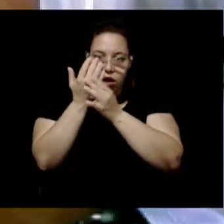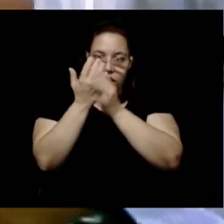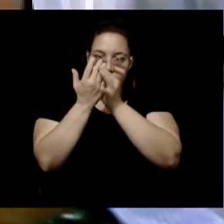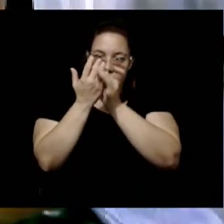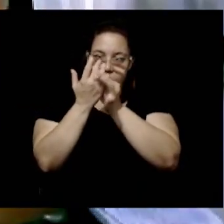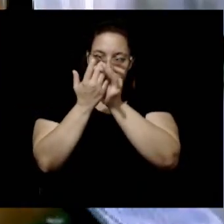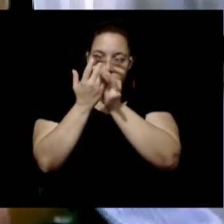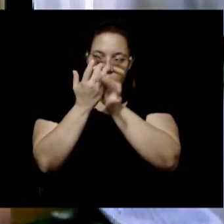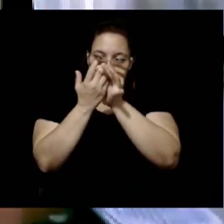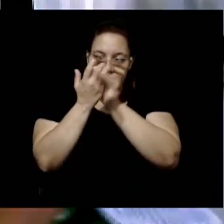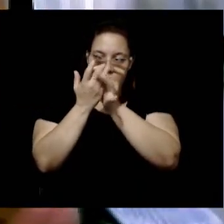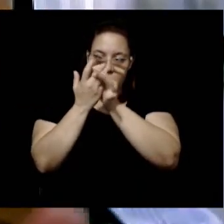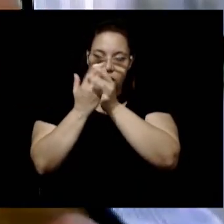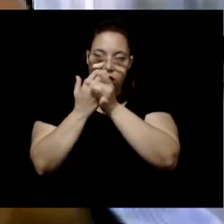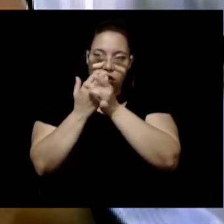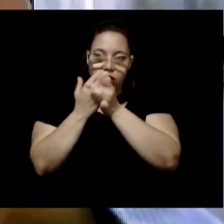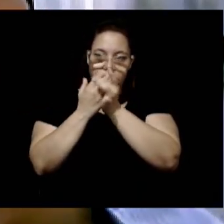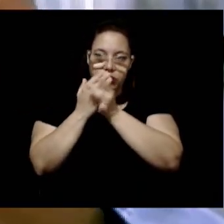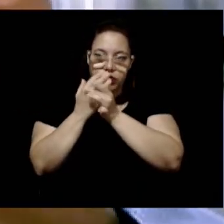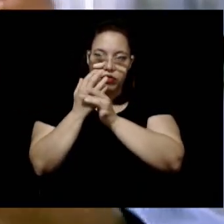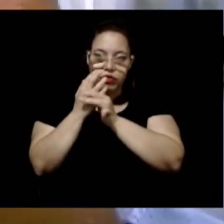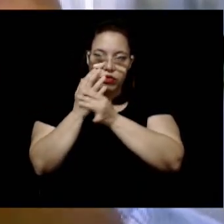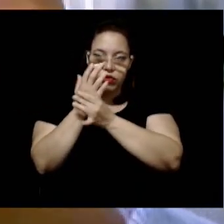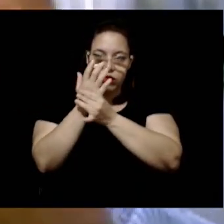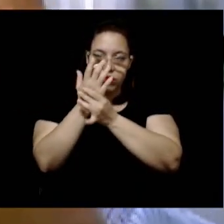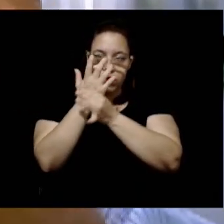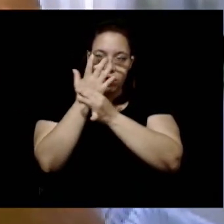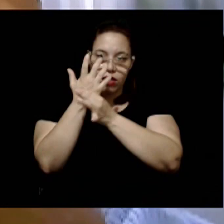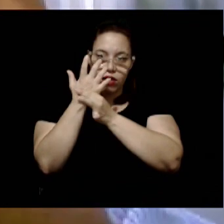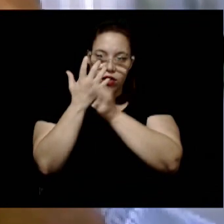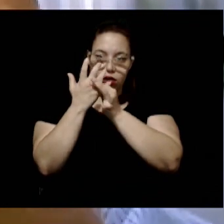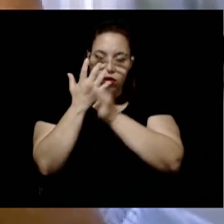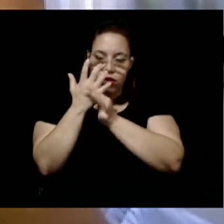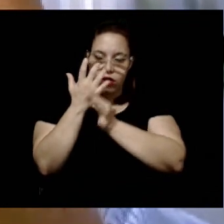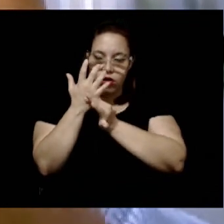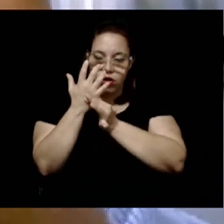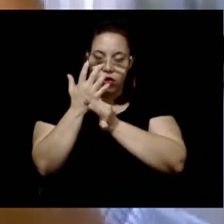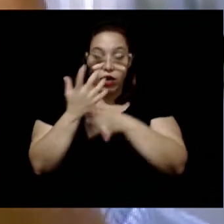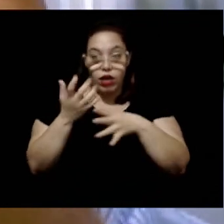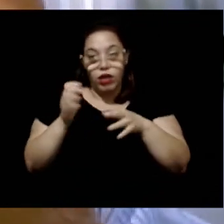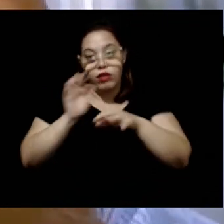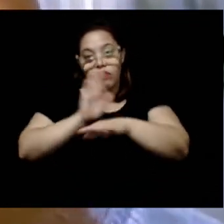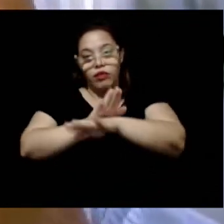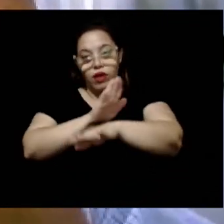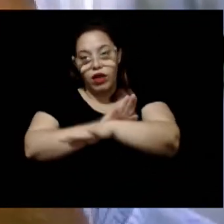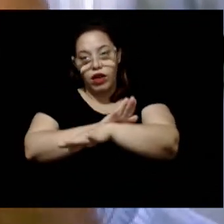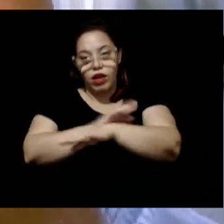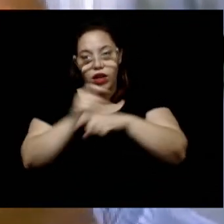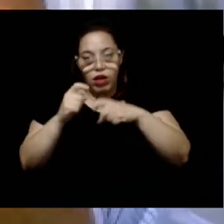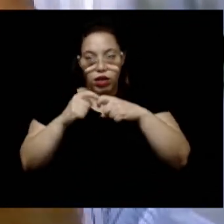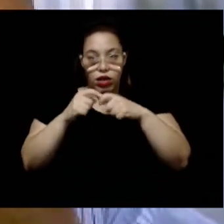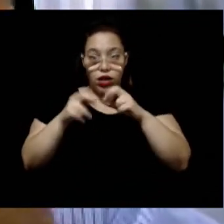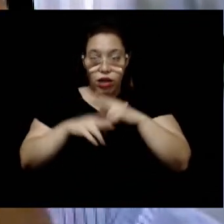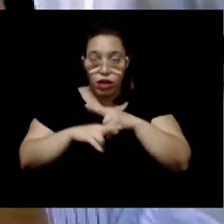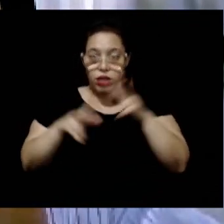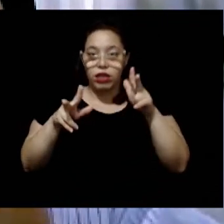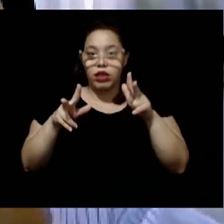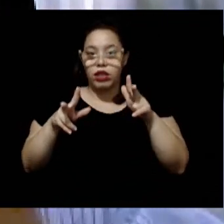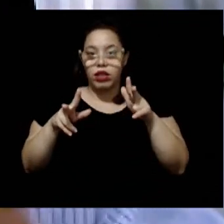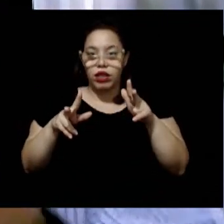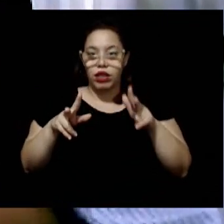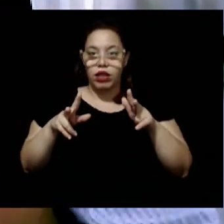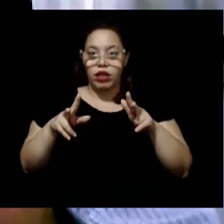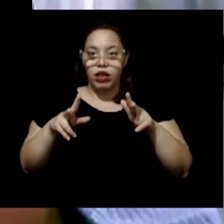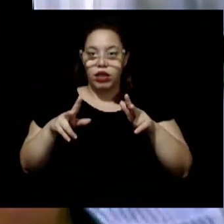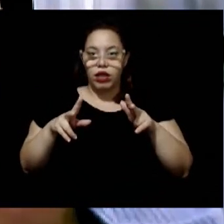meio. Curiosamente, ele poupa outras. E isso ajuda o médico a fazer essa distinção. Que enquanto a artrite reumatoide